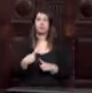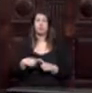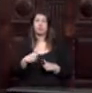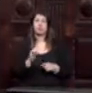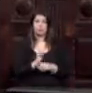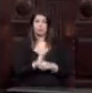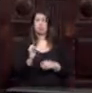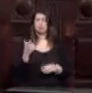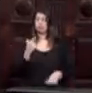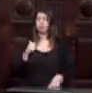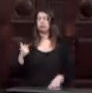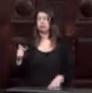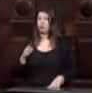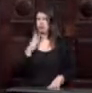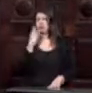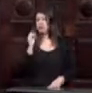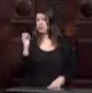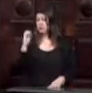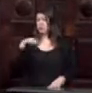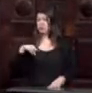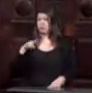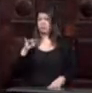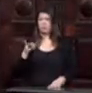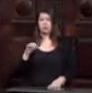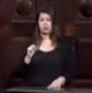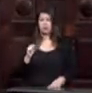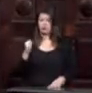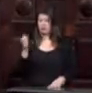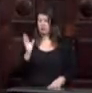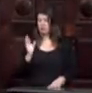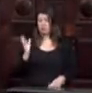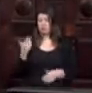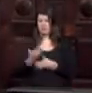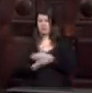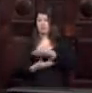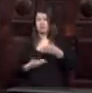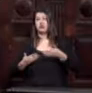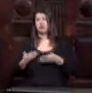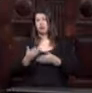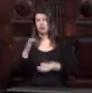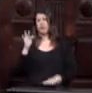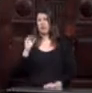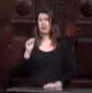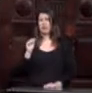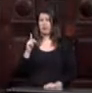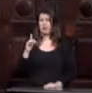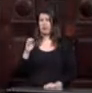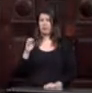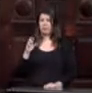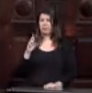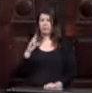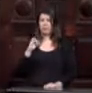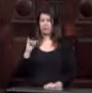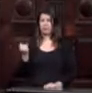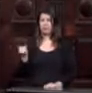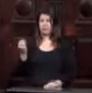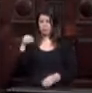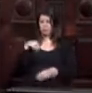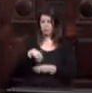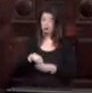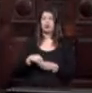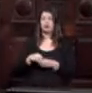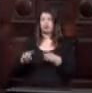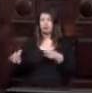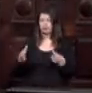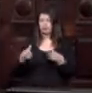tem 400 milhões de reais para transferir para a FAPERJ dentro do 12º, dentro de um fluxo